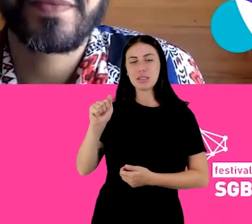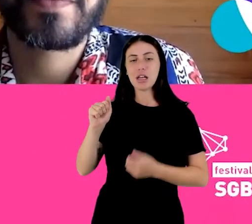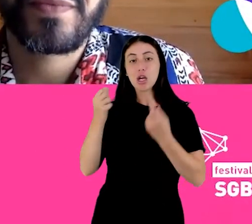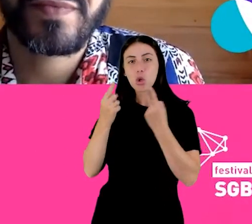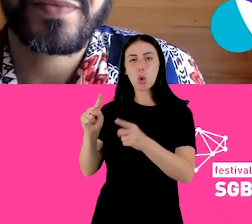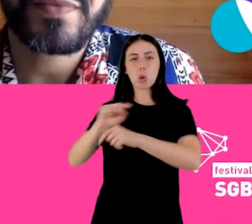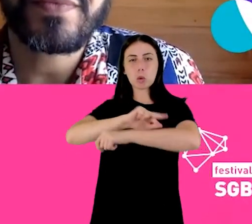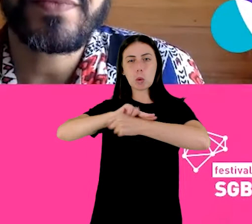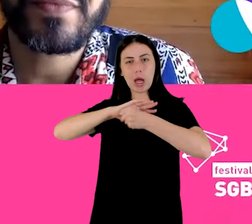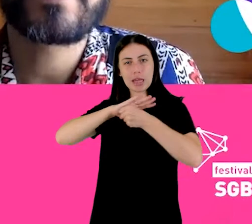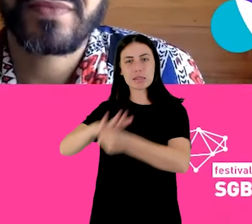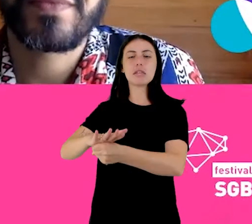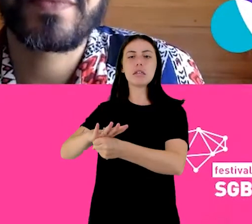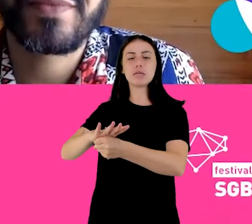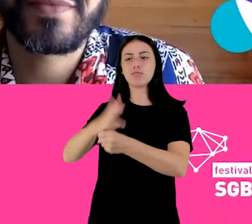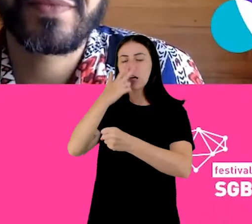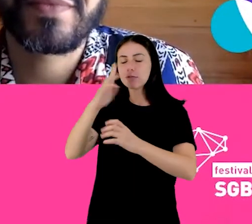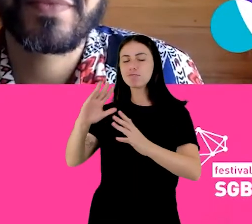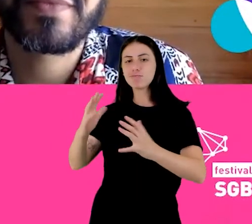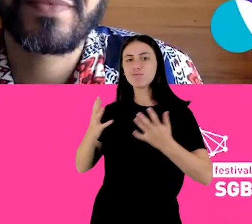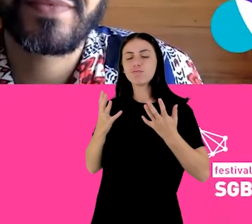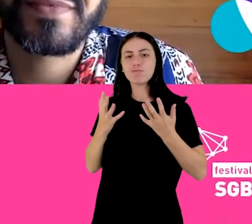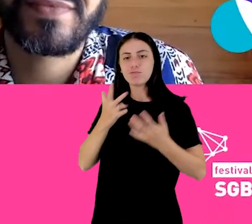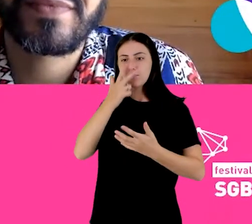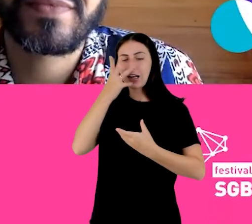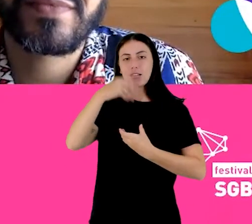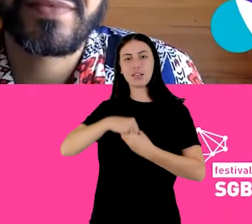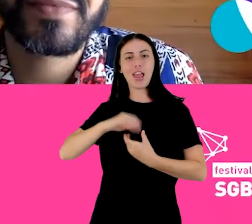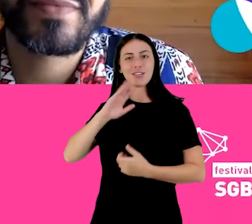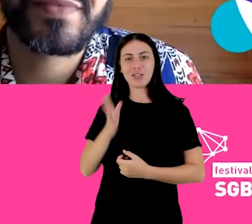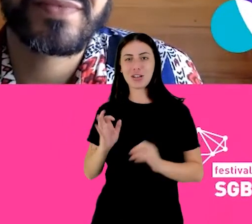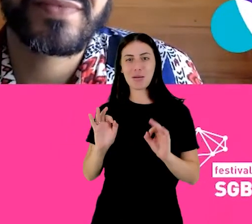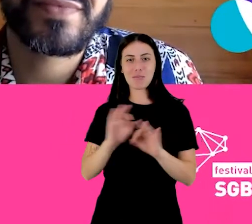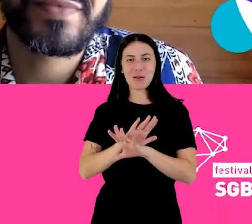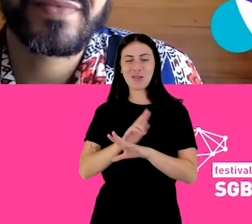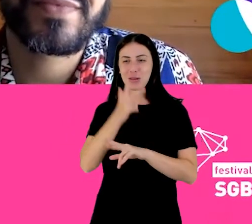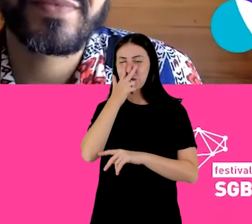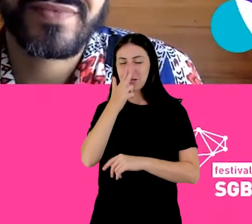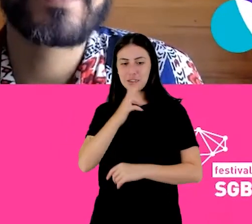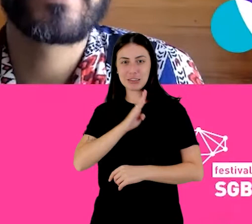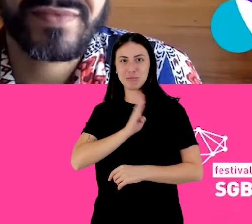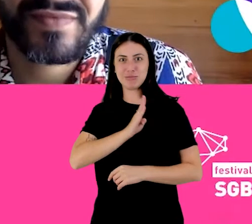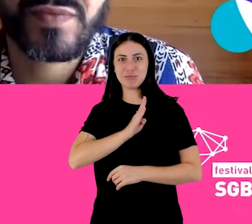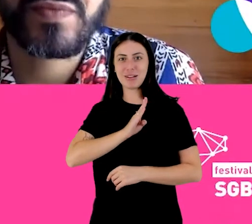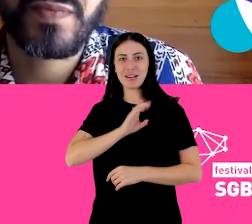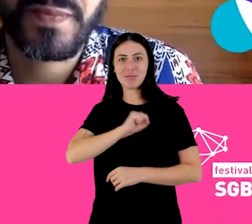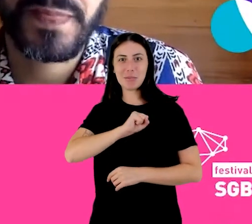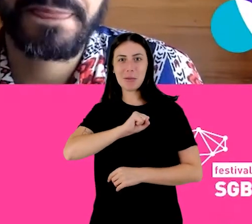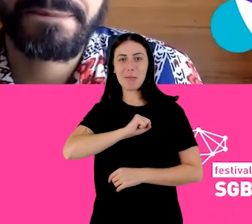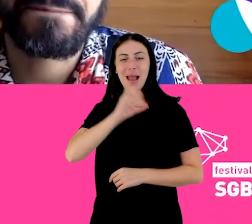causa antirracista, ela me move, outras causas de gênero, elas me movem, e é isso que me leva, sabe? Então, de uma certa forma,